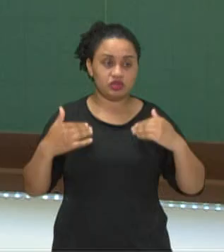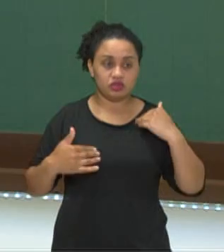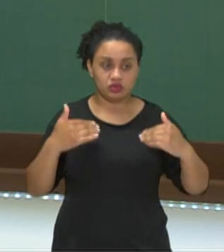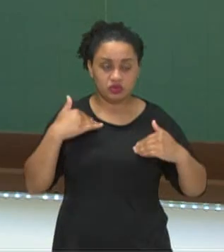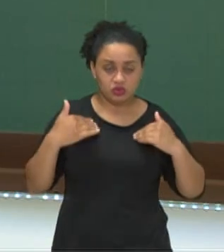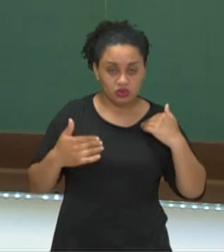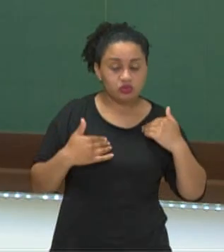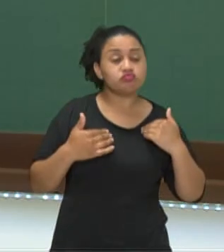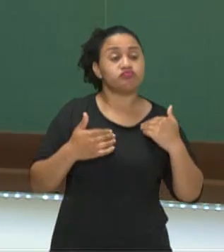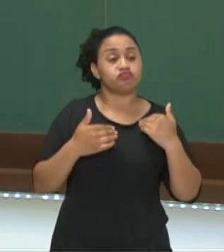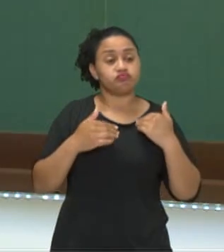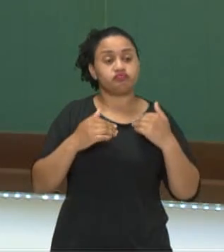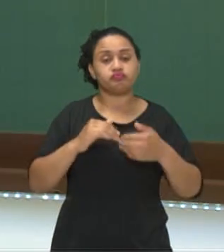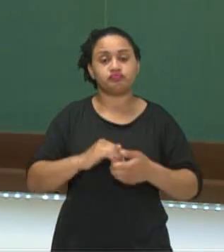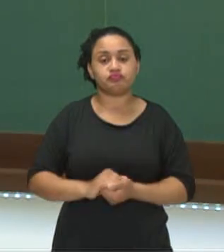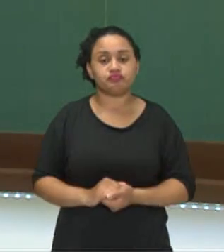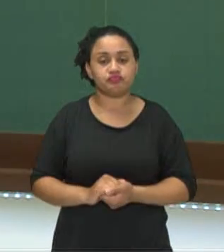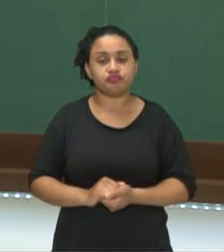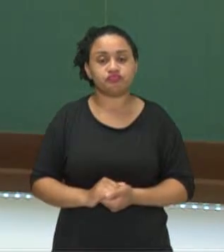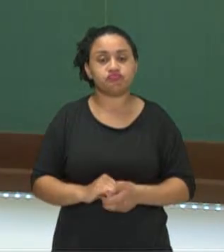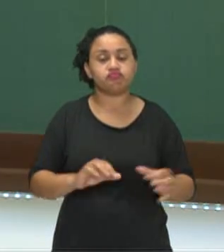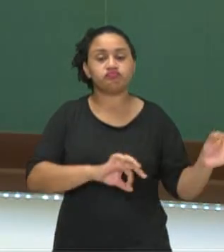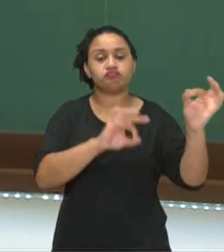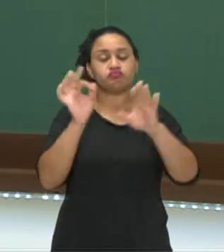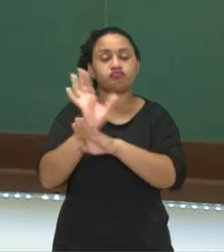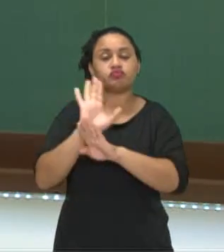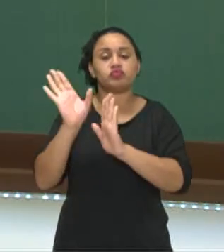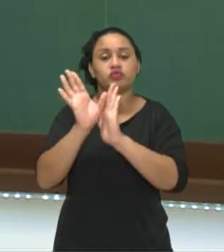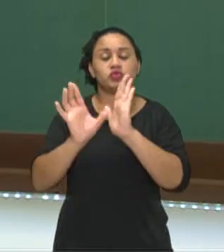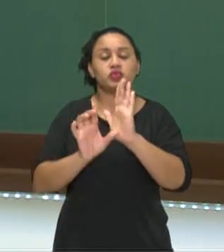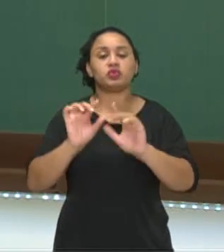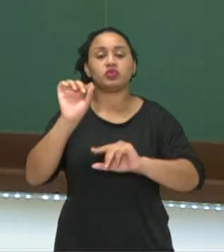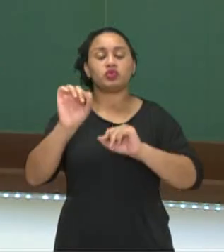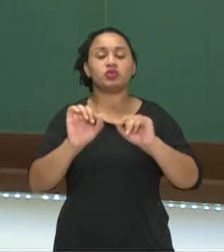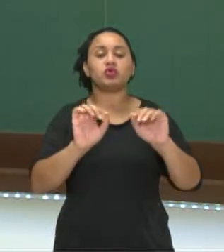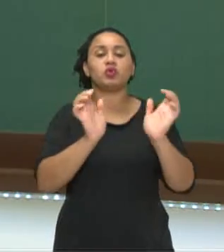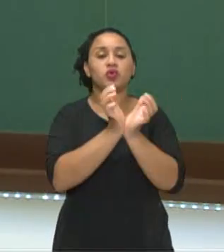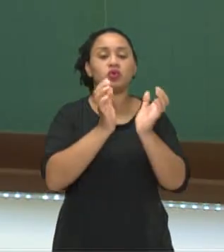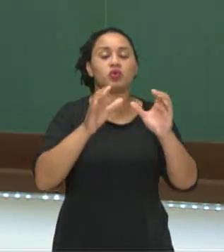seria a célula sexual. Neste vídeo nós falamos sobre